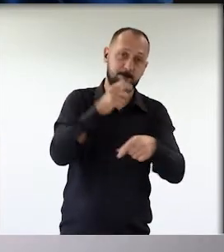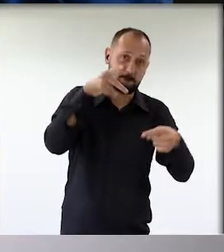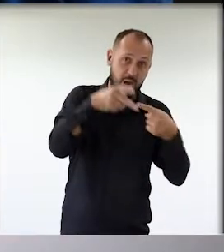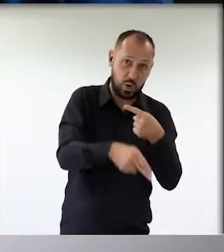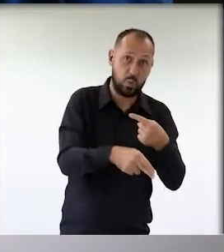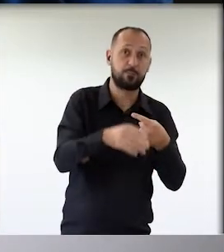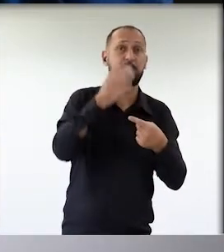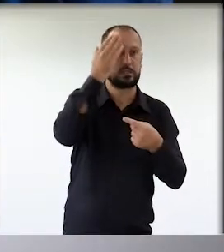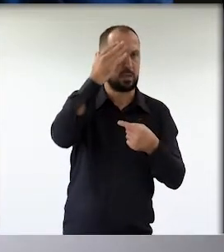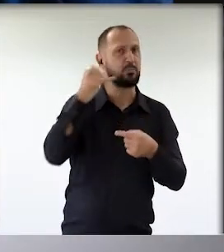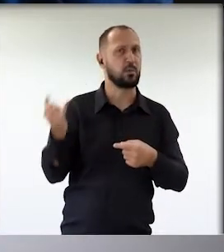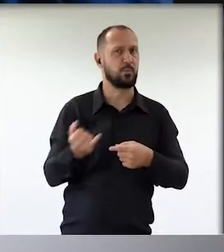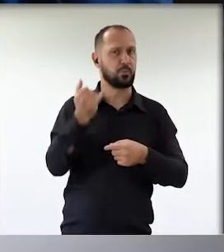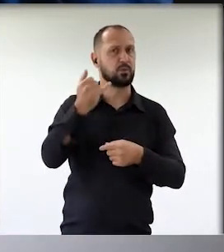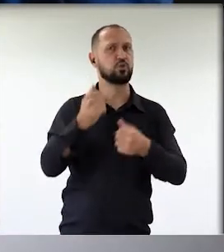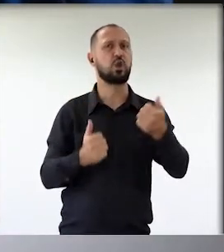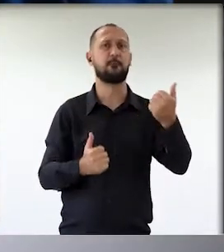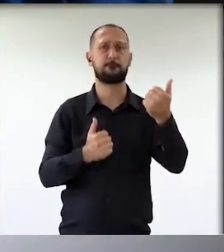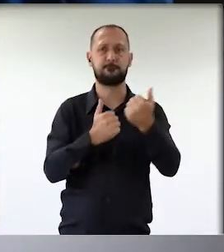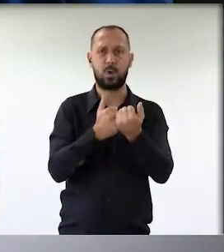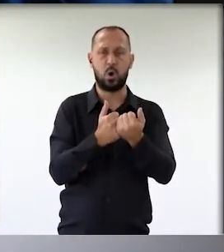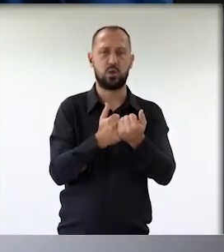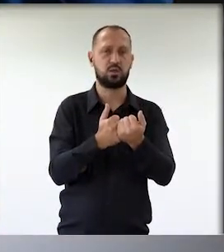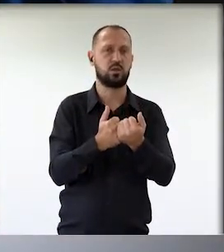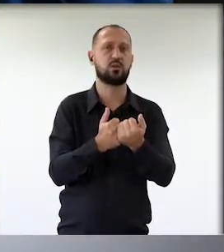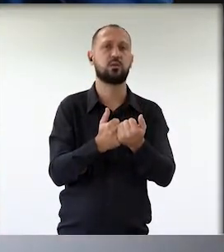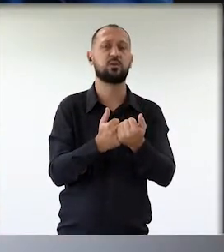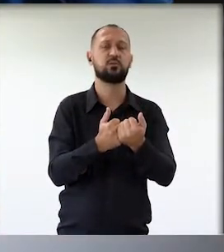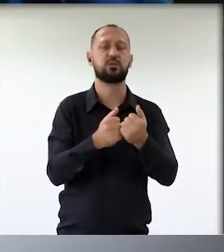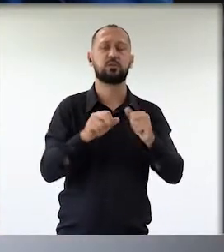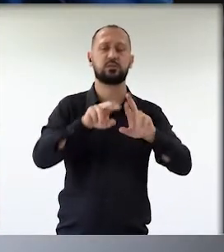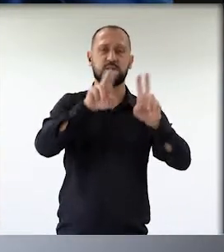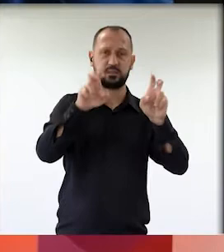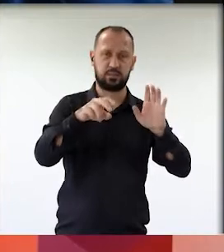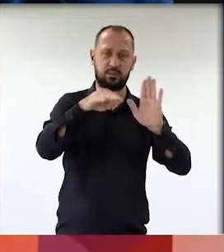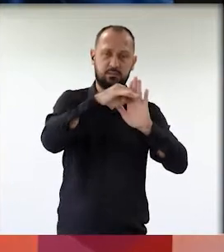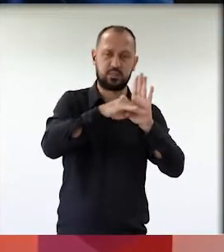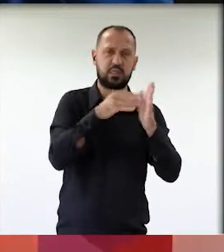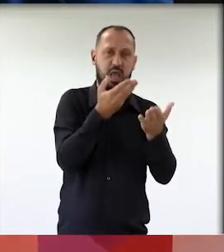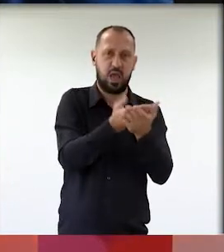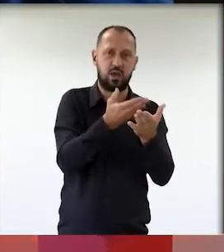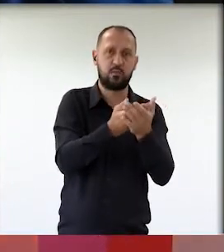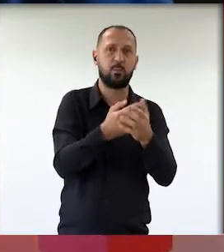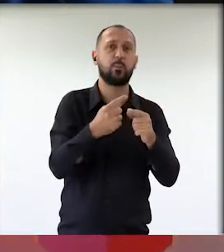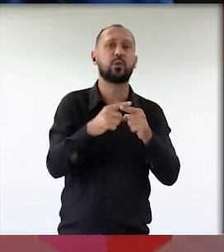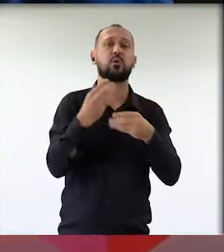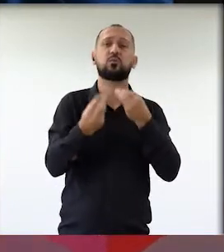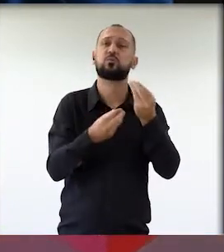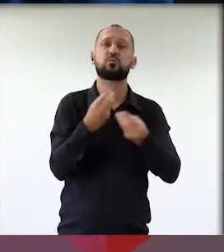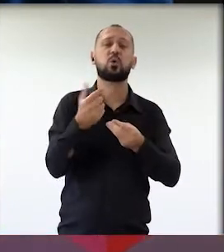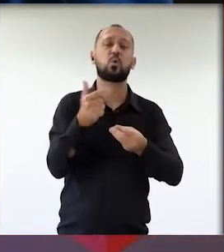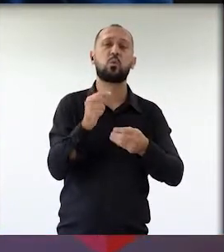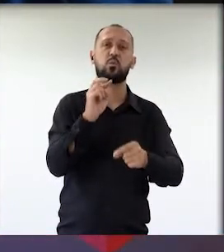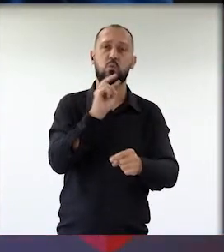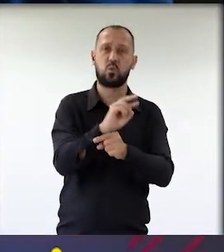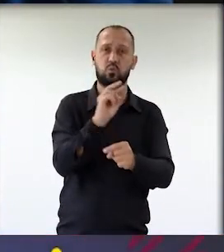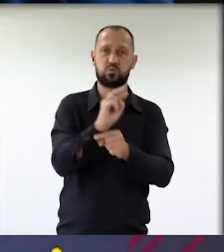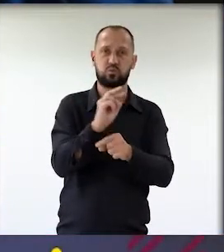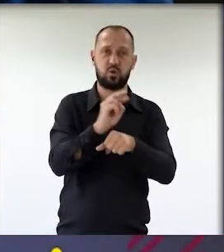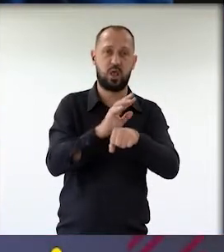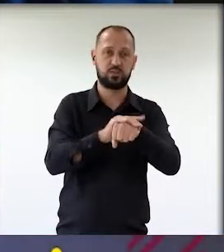nesse momento é uma medida necessária, né? Nós apoiamos essa medida porque nós sabemos que não tem